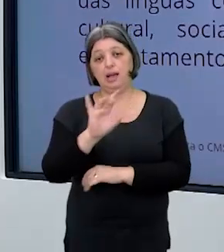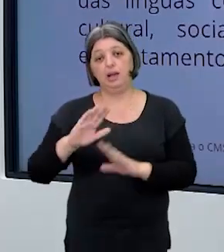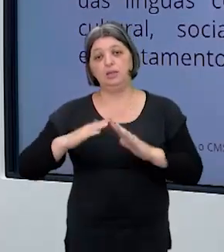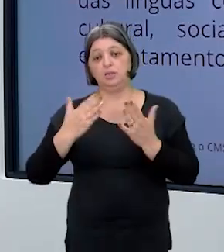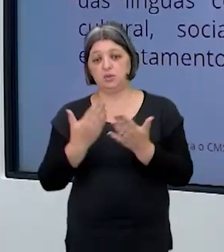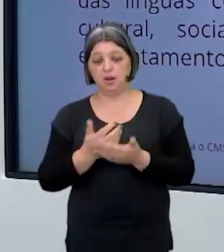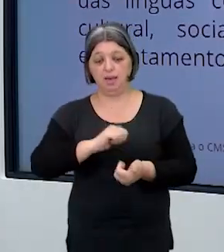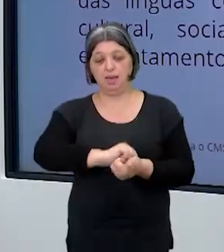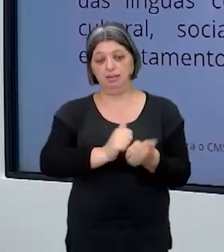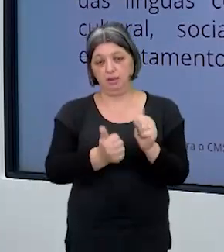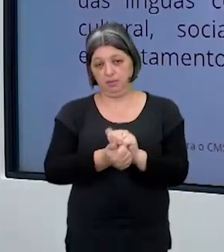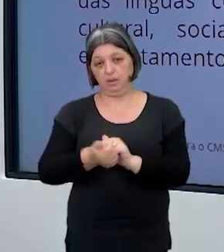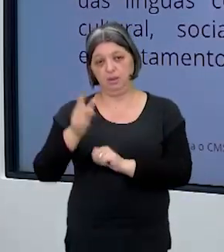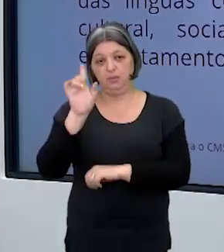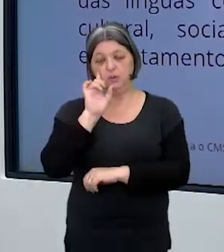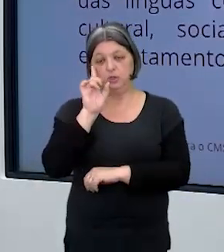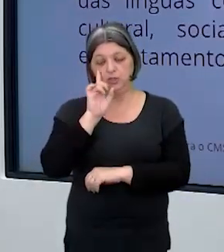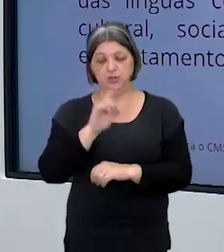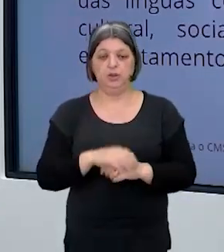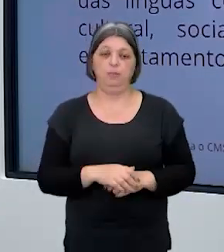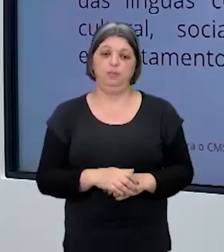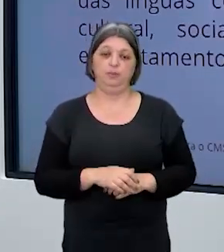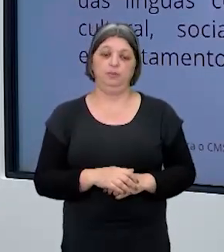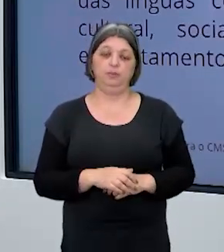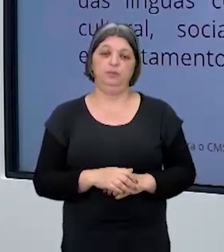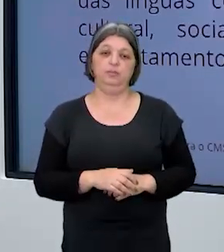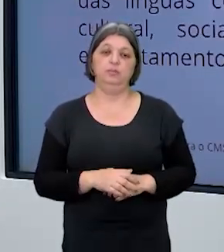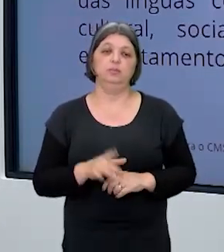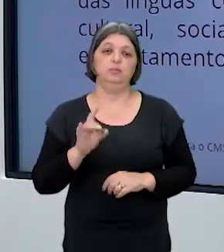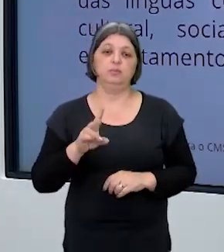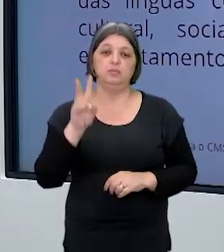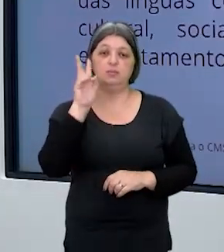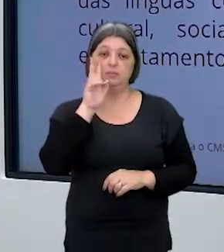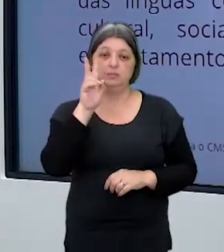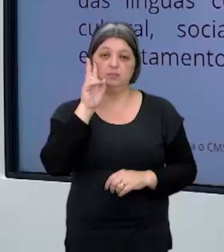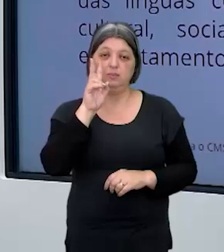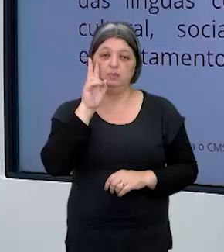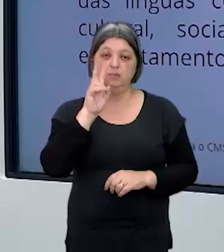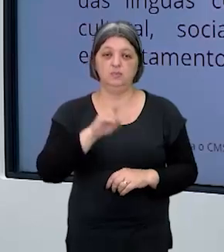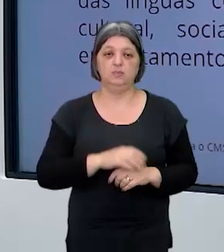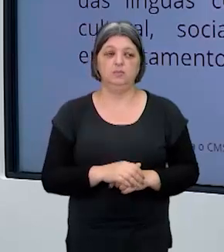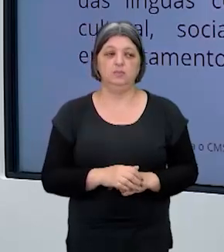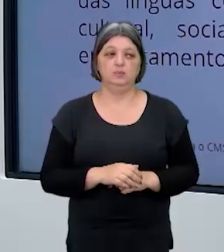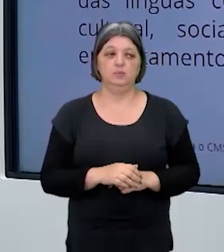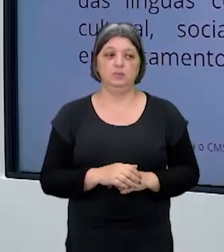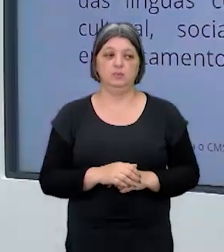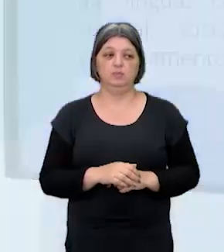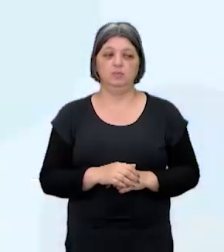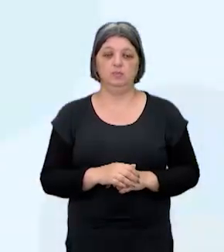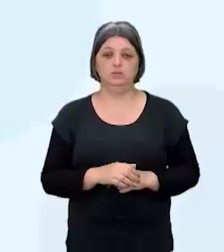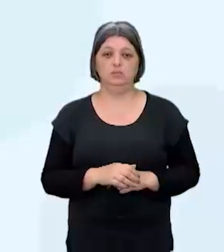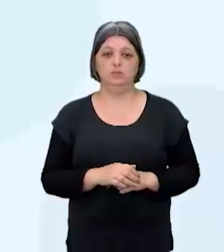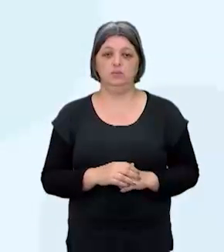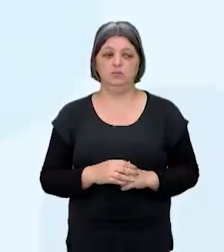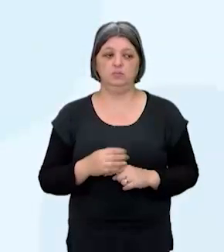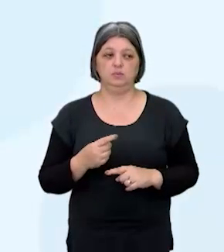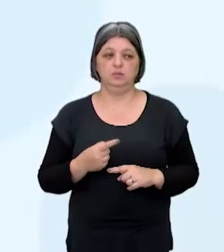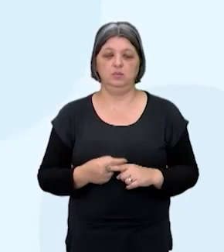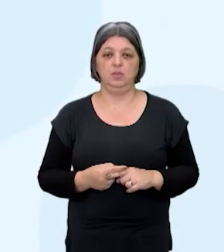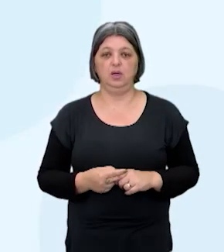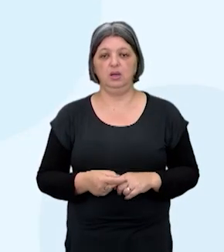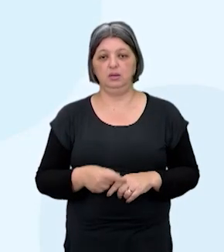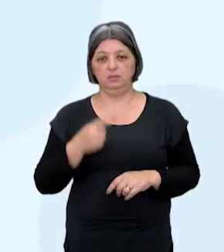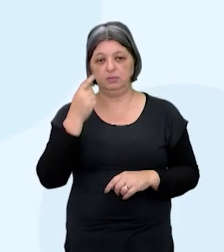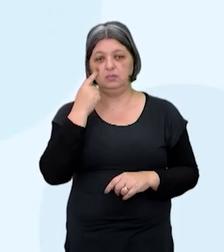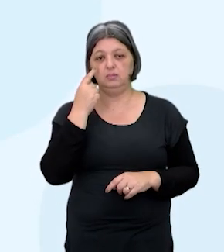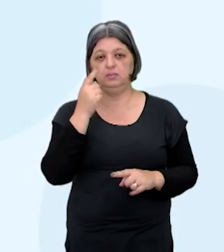a sua realidade. Então, isso aqui só lembrando que é a nossa sugestão, tá bom? Então, continuando aí com os objetivos, temos o